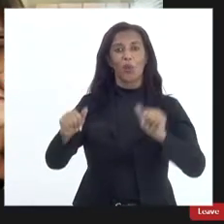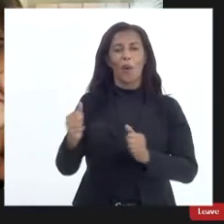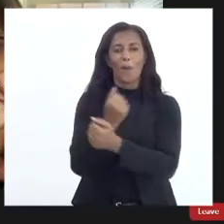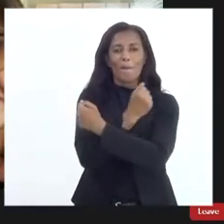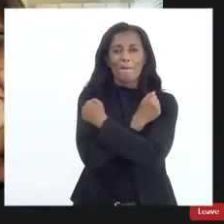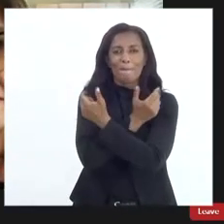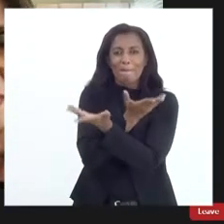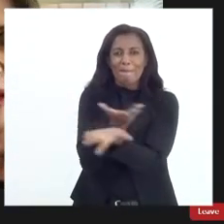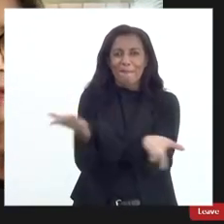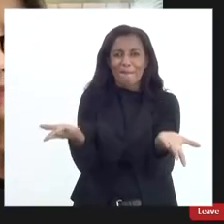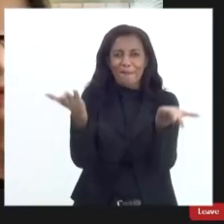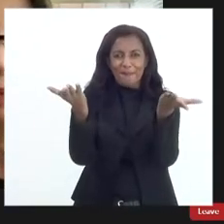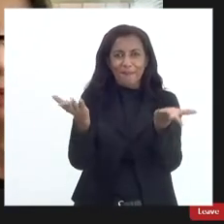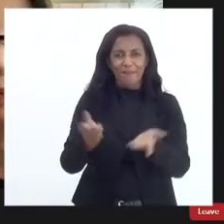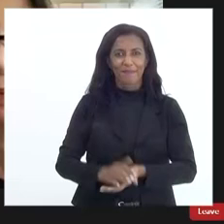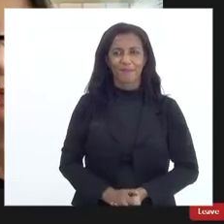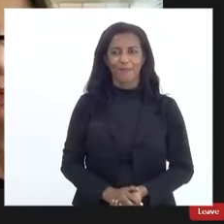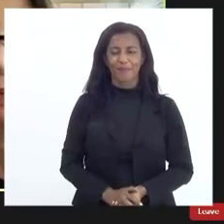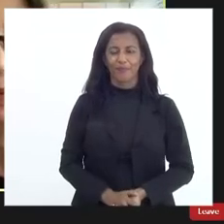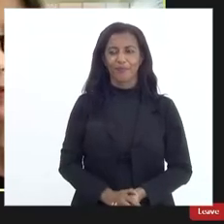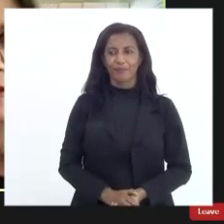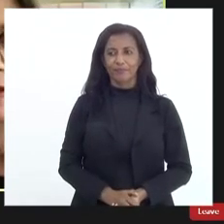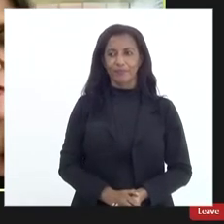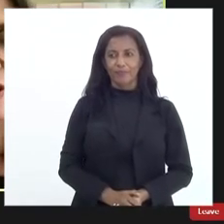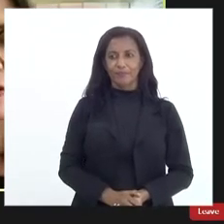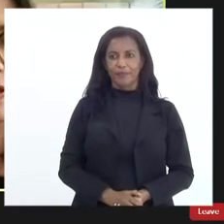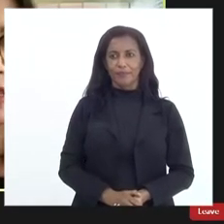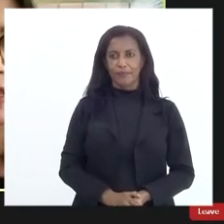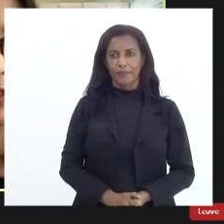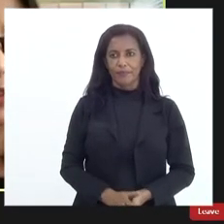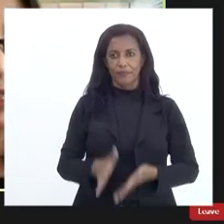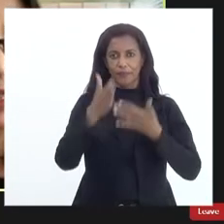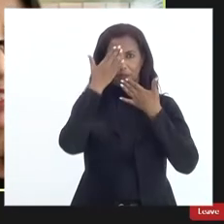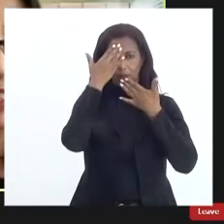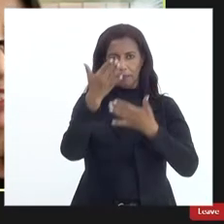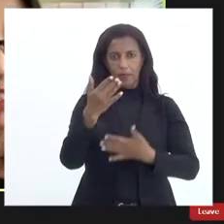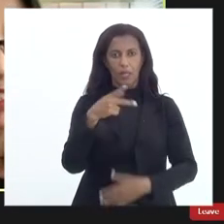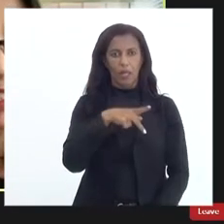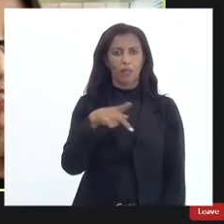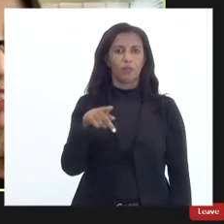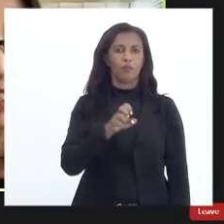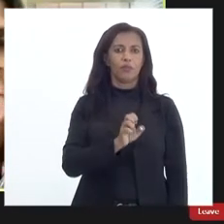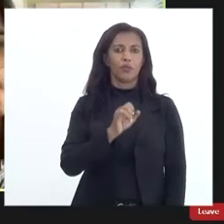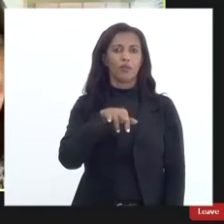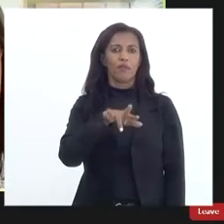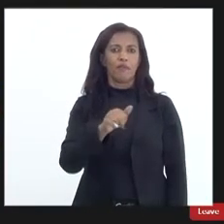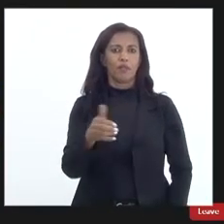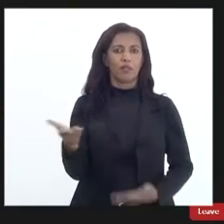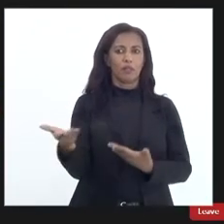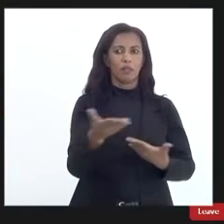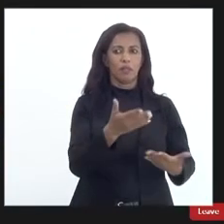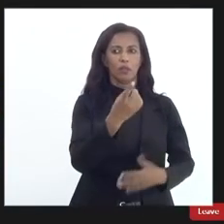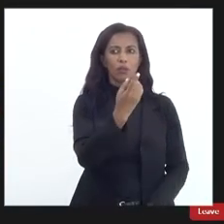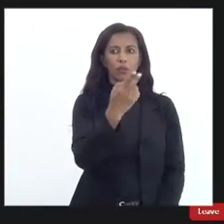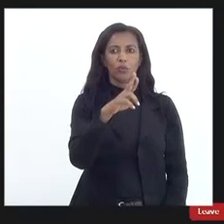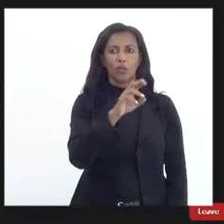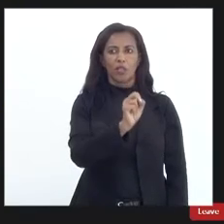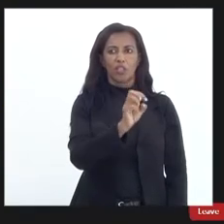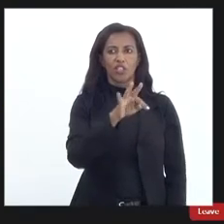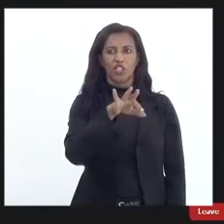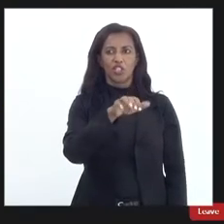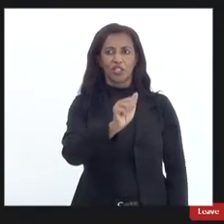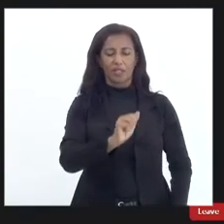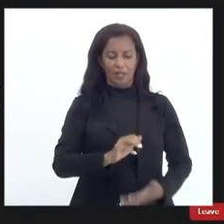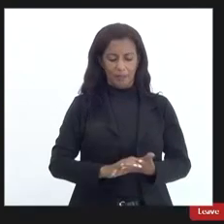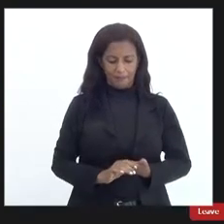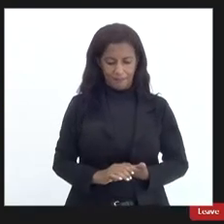para todos e todas aí. Obrigada, professor Ivanildo Santos. Doutora Estela Guedes, por favor. Minhas